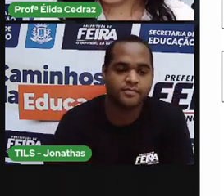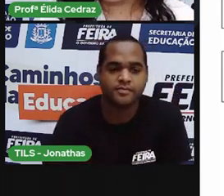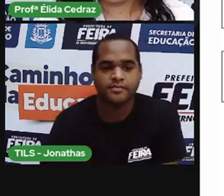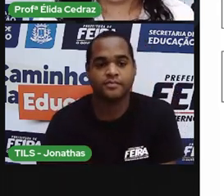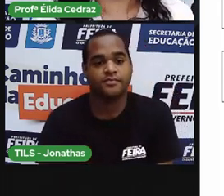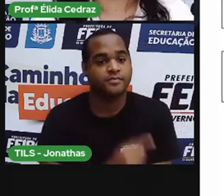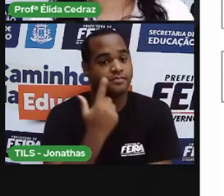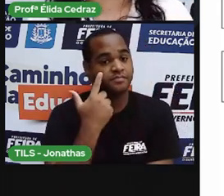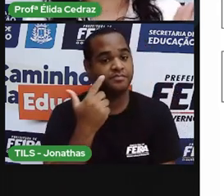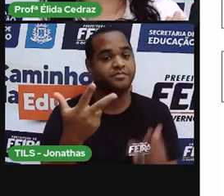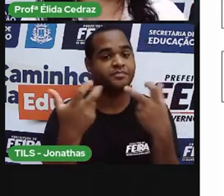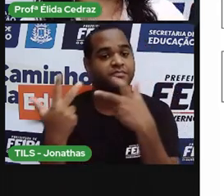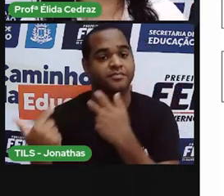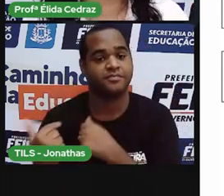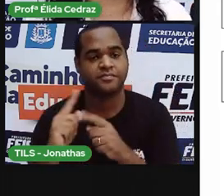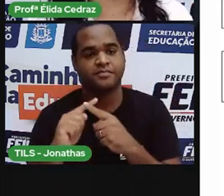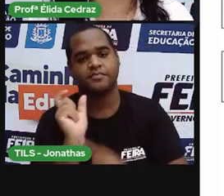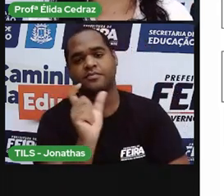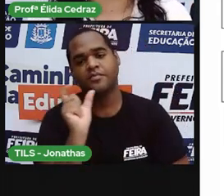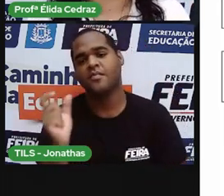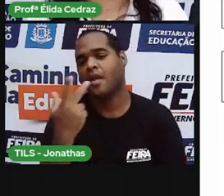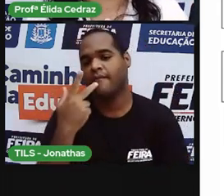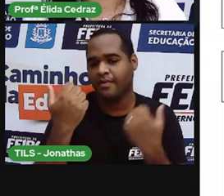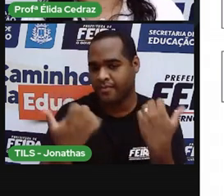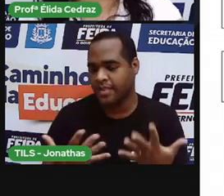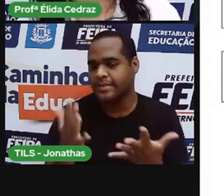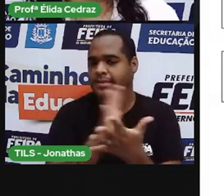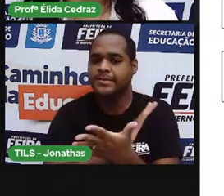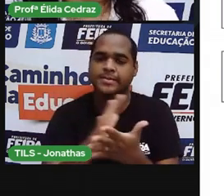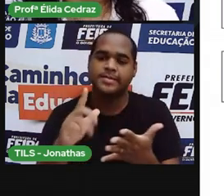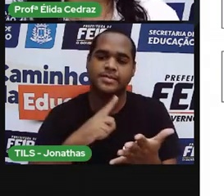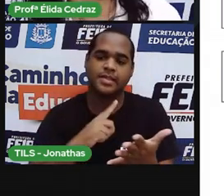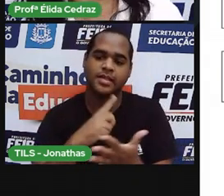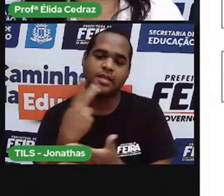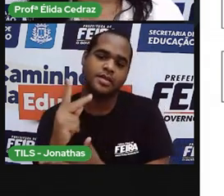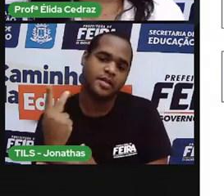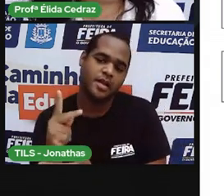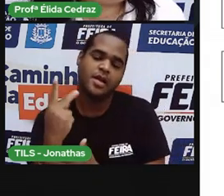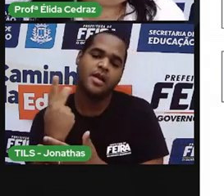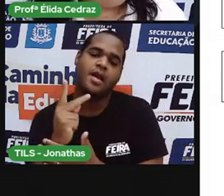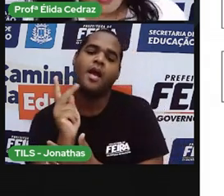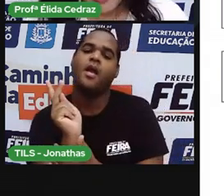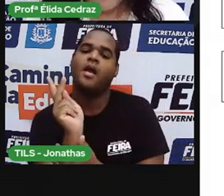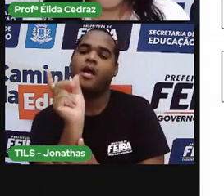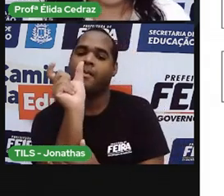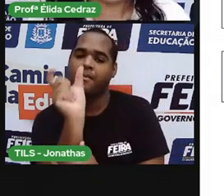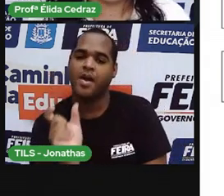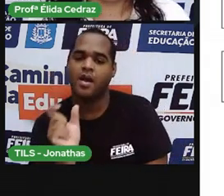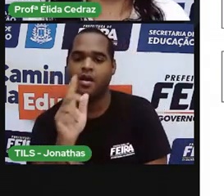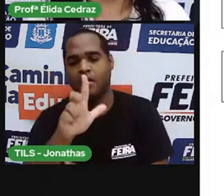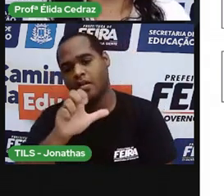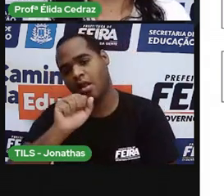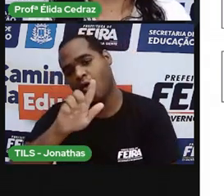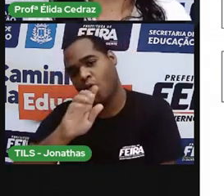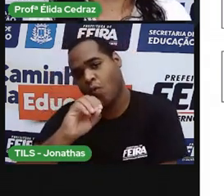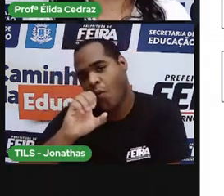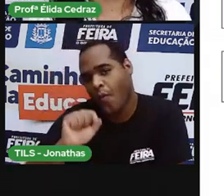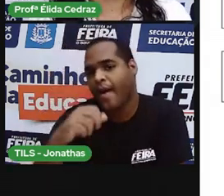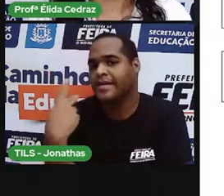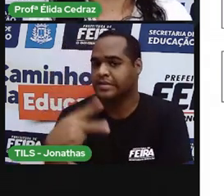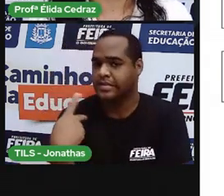aí essas palavras. Quais palavras vão no pote de lagoa?